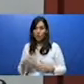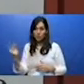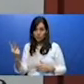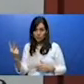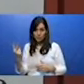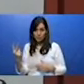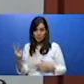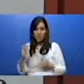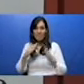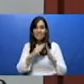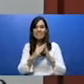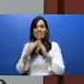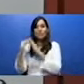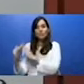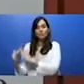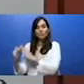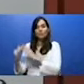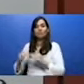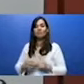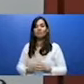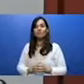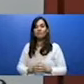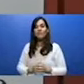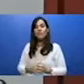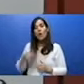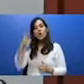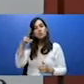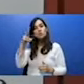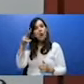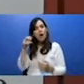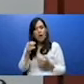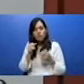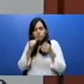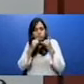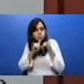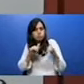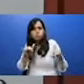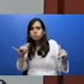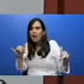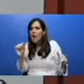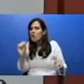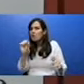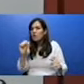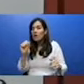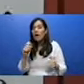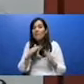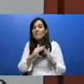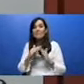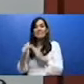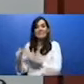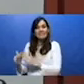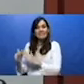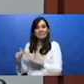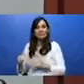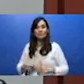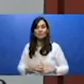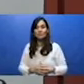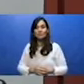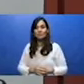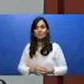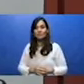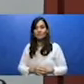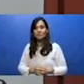de Leonardo da Vinci. Então, alguns historiadores relatam que eles eram vizinhos do Leonardo da